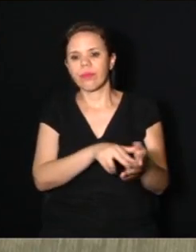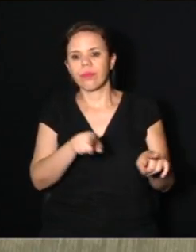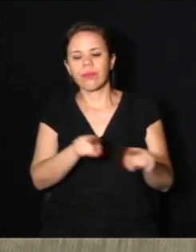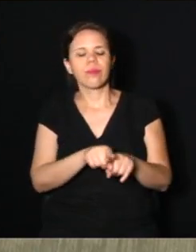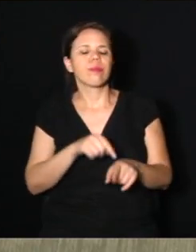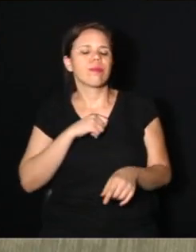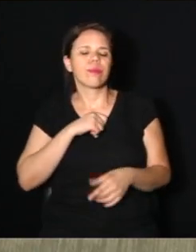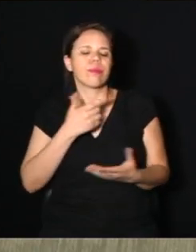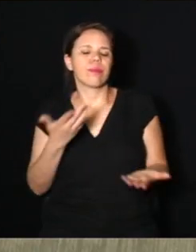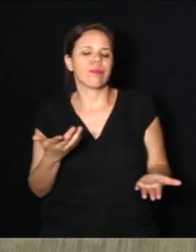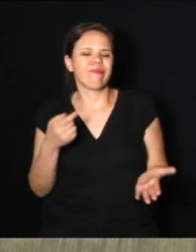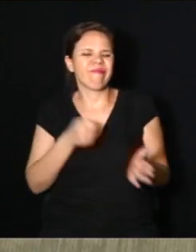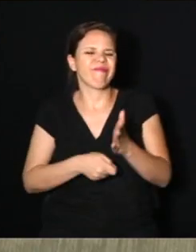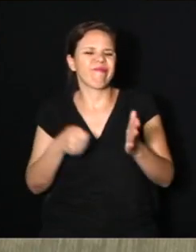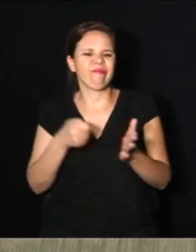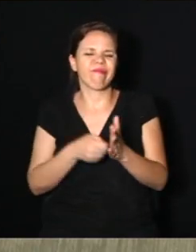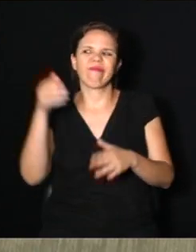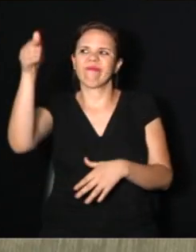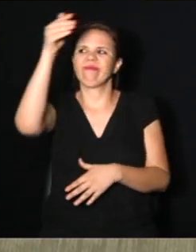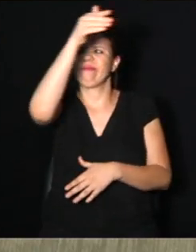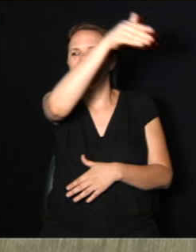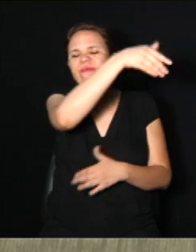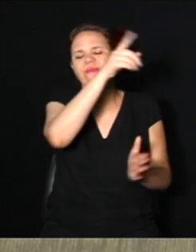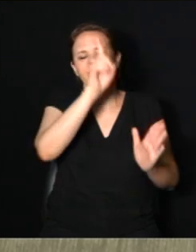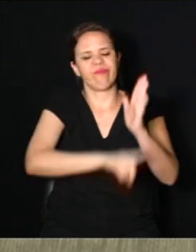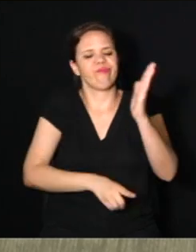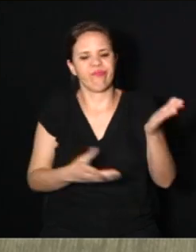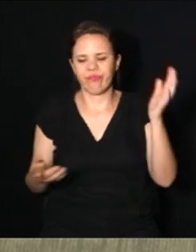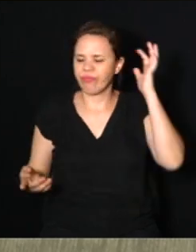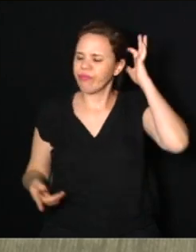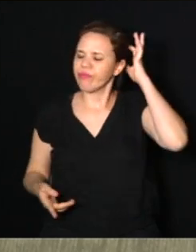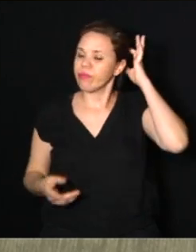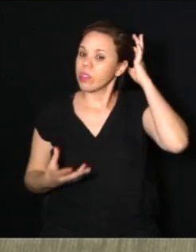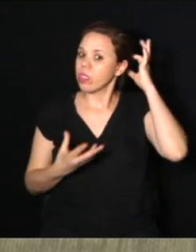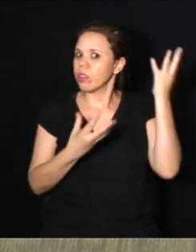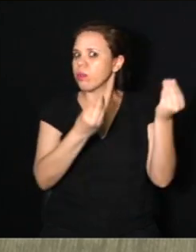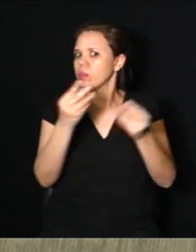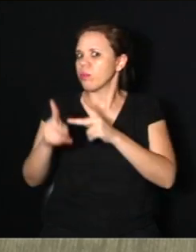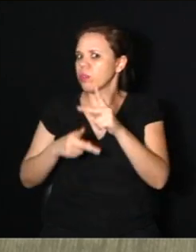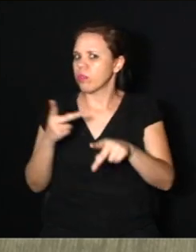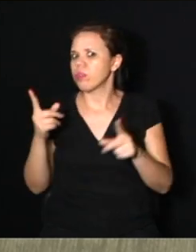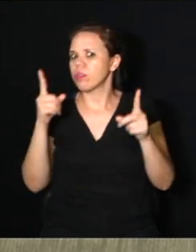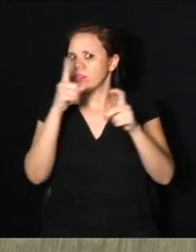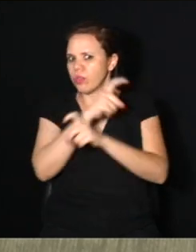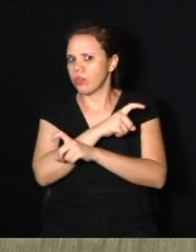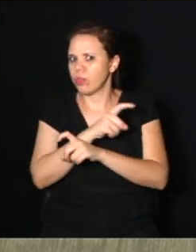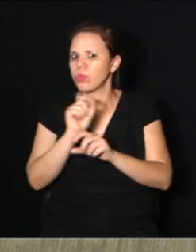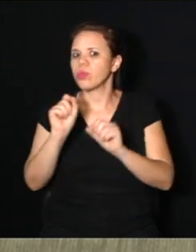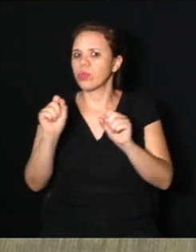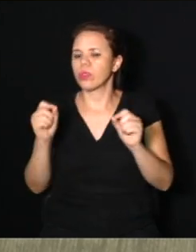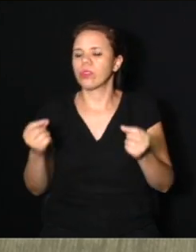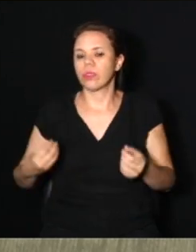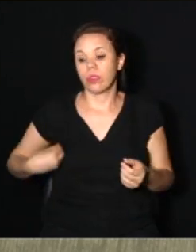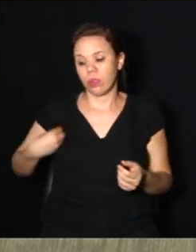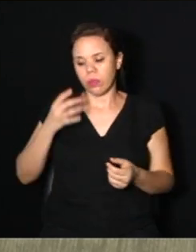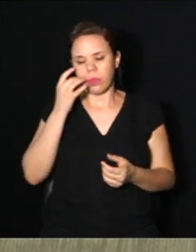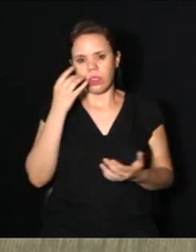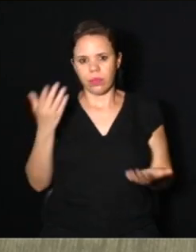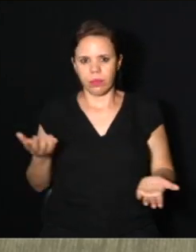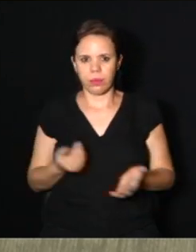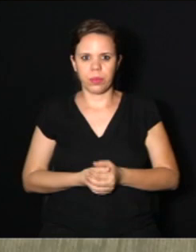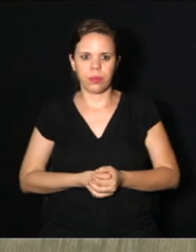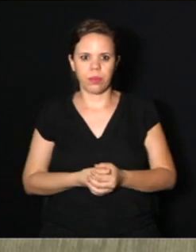ficar lutando e reivindicando o seu direito. Muitas pessoas falam da dificuldade que é estar presente.